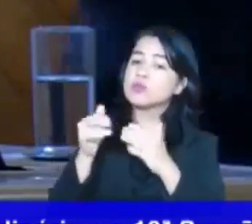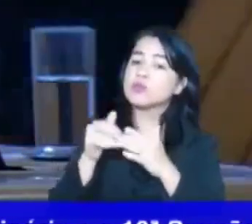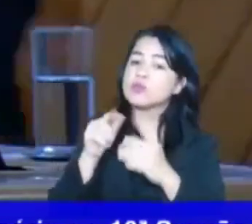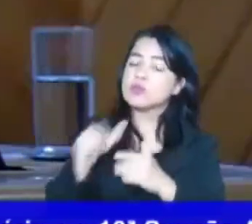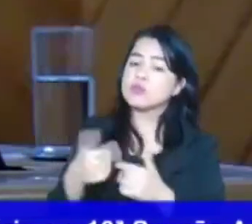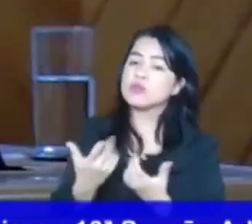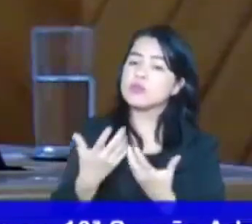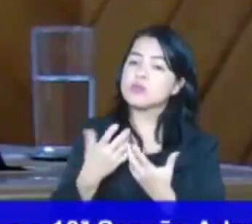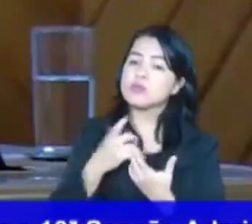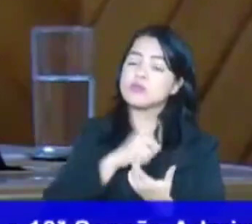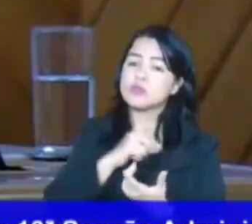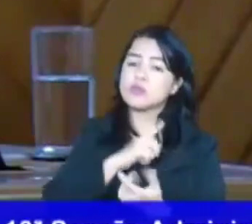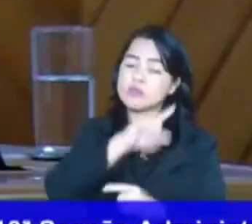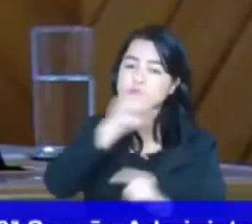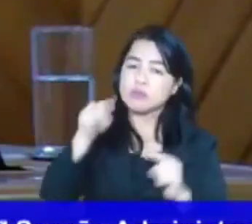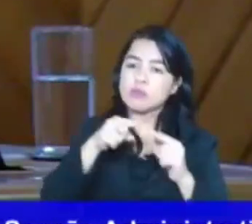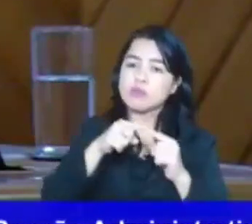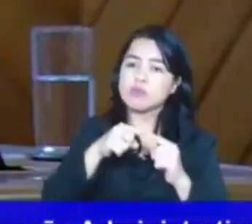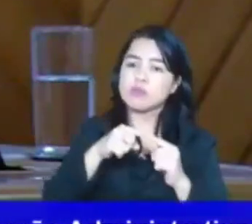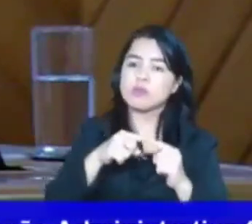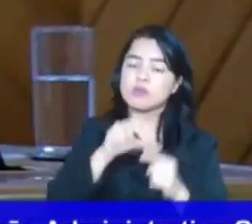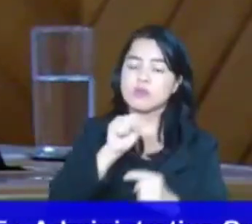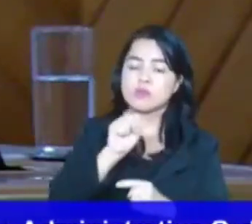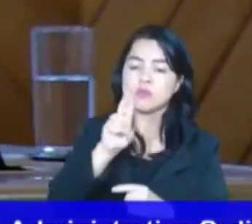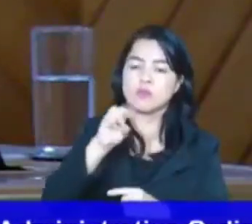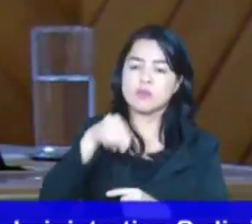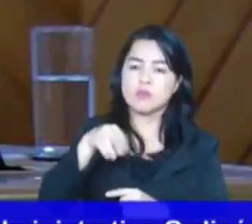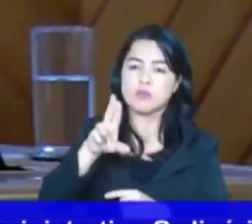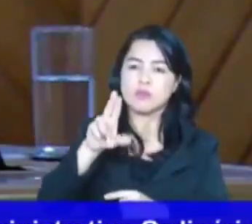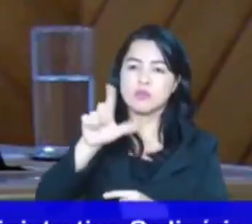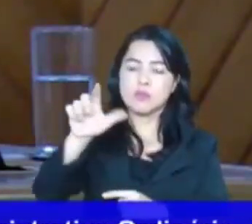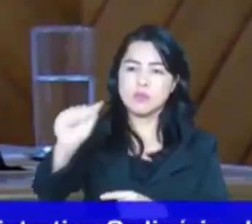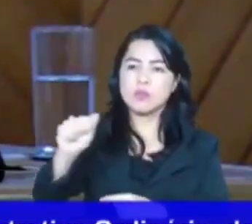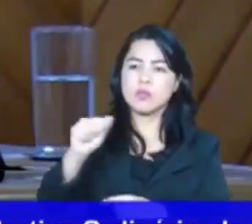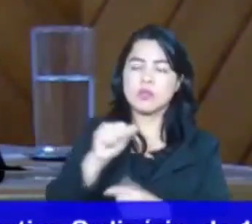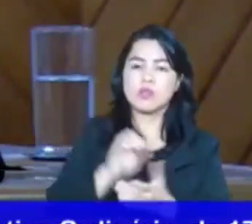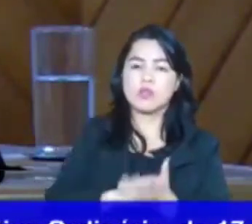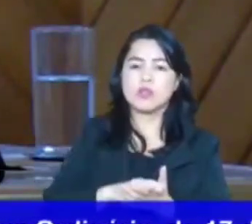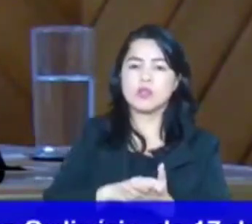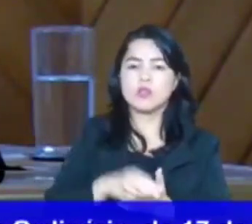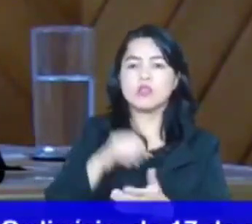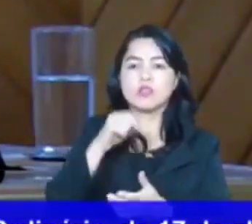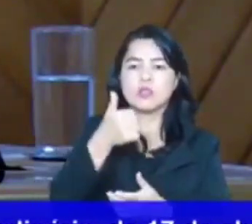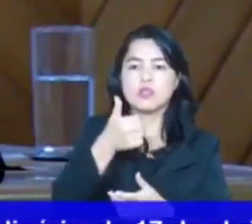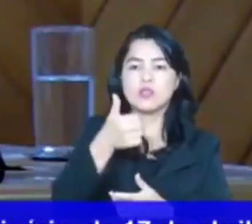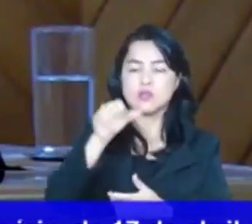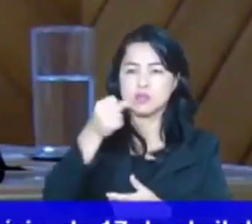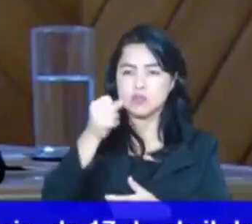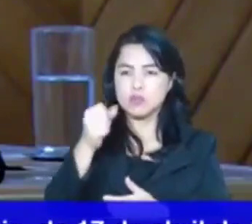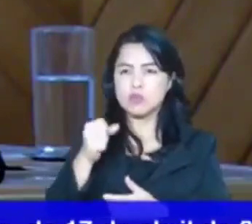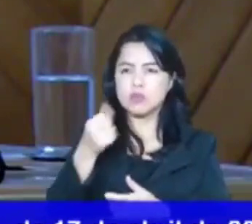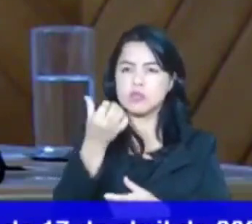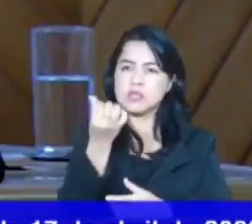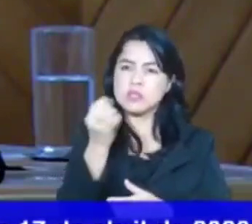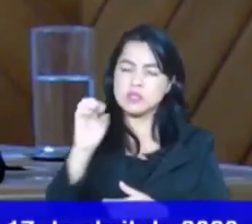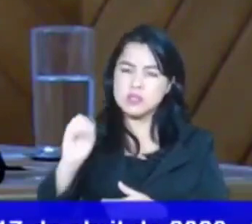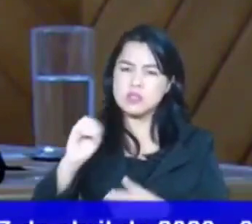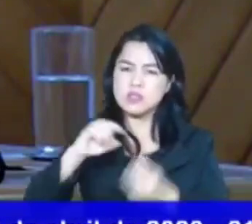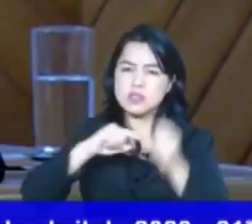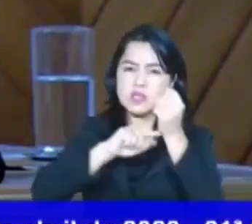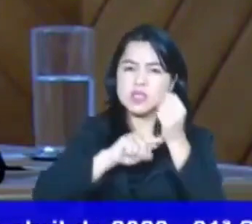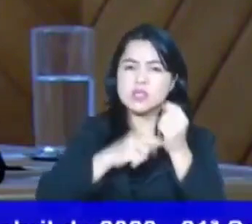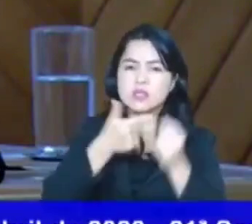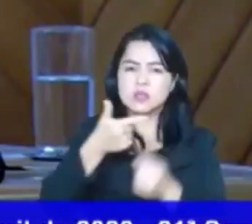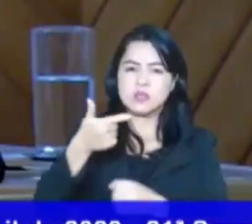disposto na súmula TN1, número 18, no artigo 60, inciso 22 do